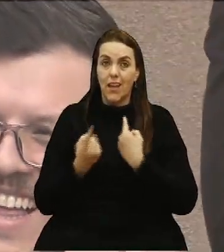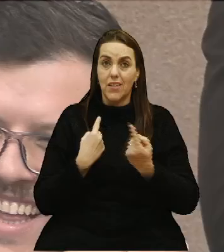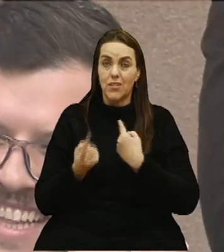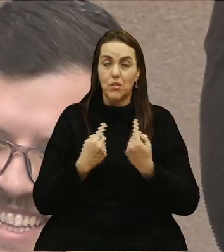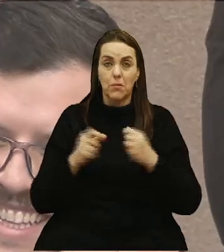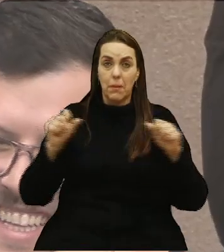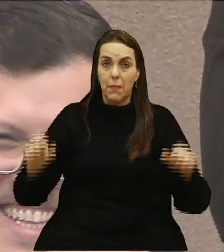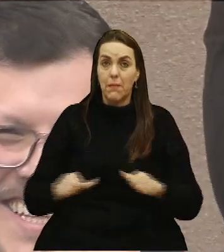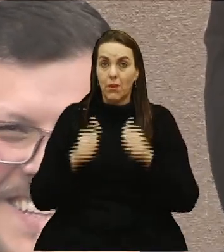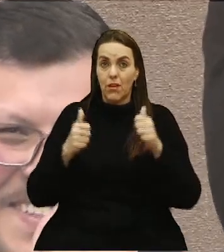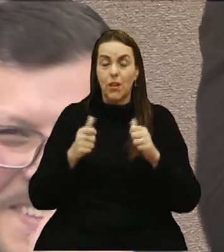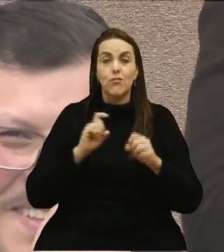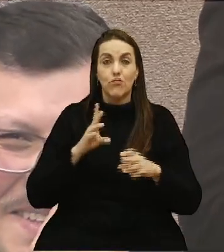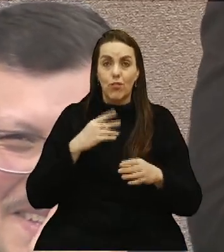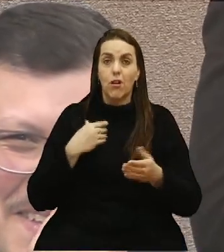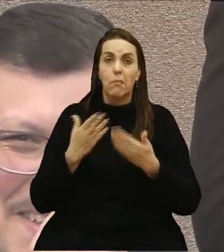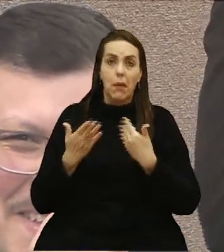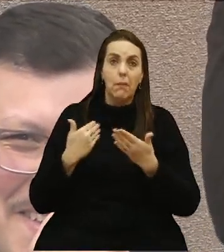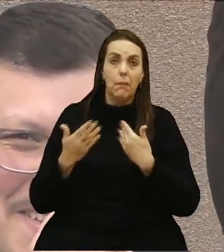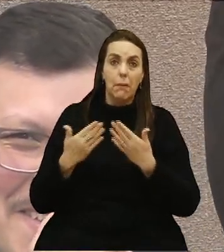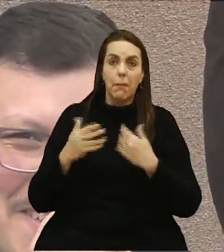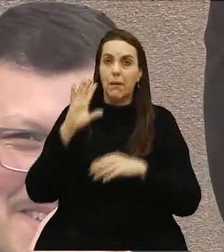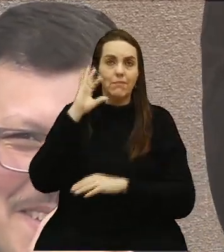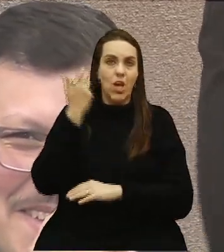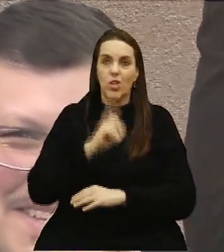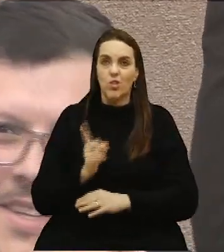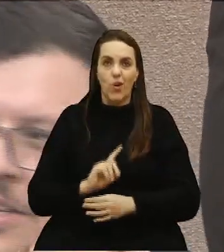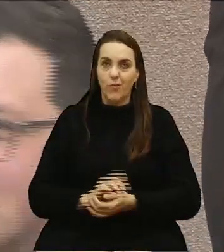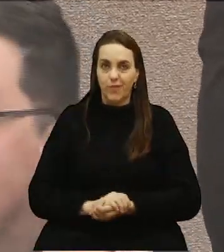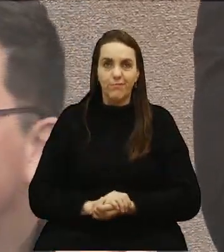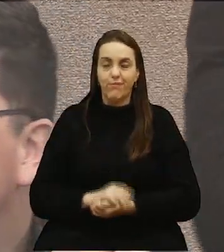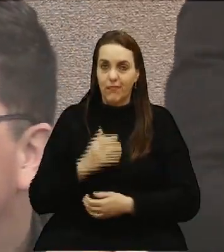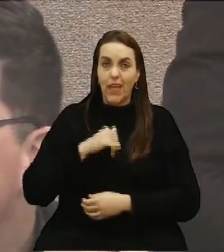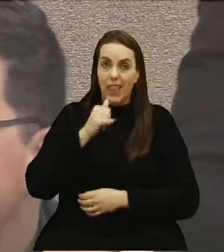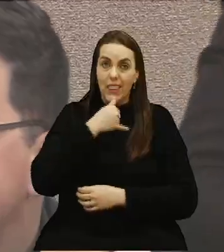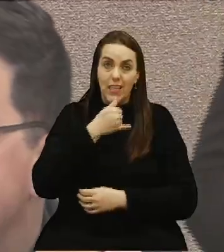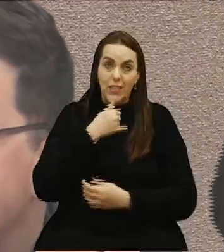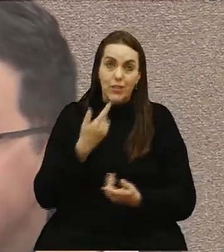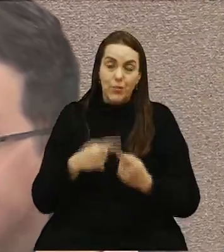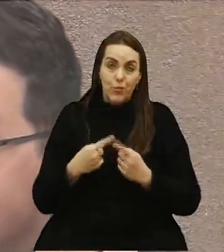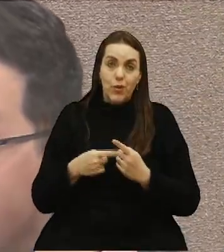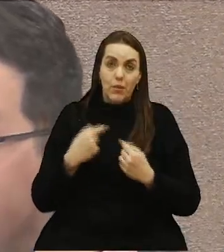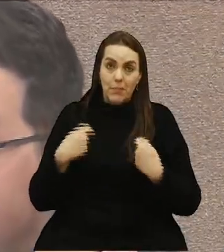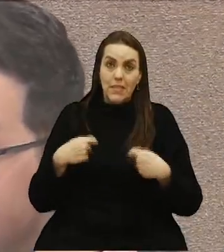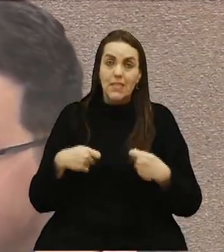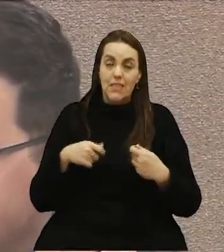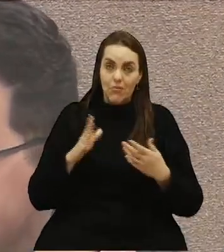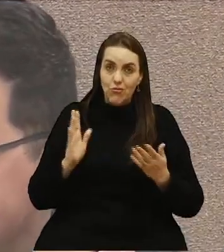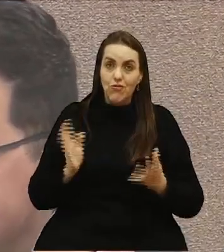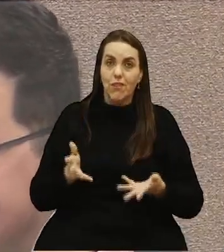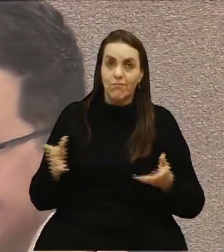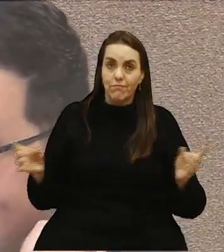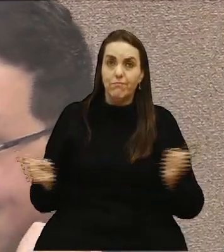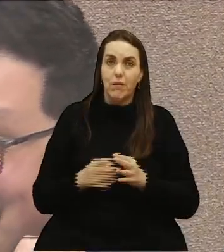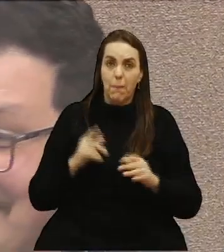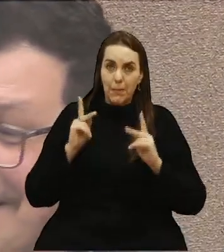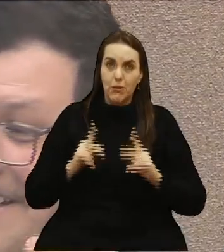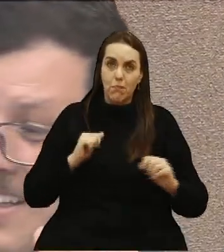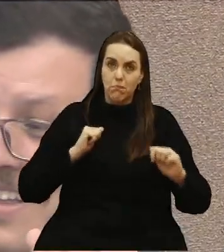diálogo, infelizmente, nada se resolve. Isso é muito triste, porque deveria adiantar. As pessoas têm que se